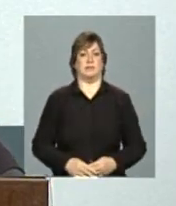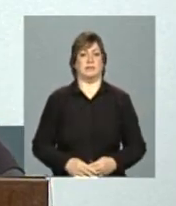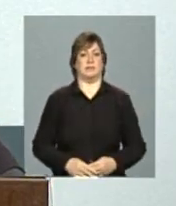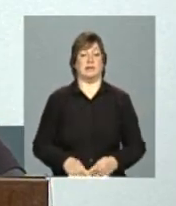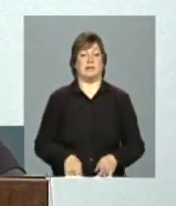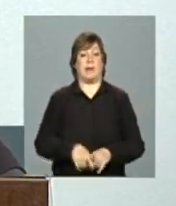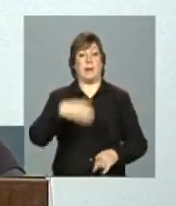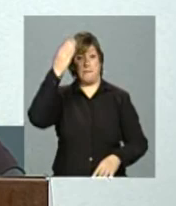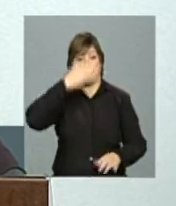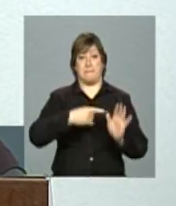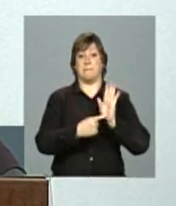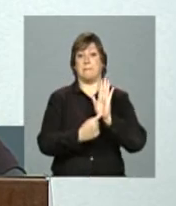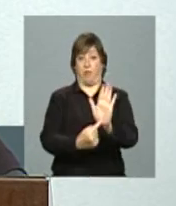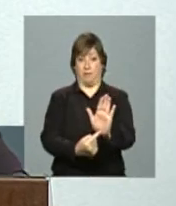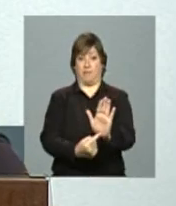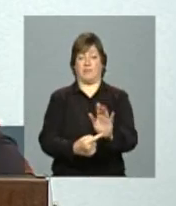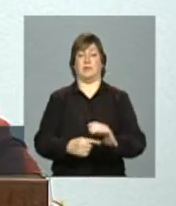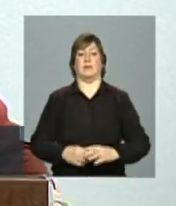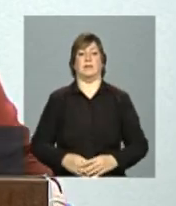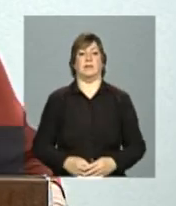e provar que